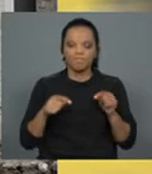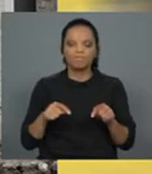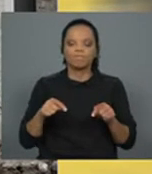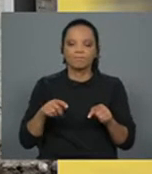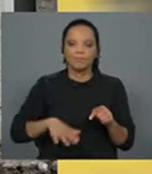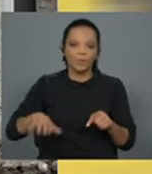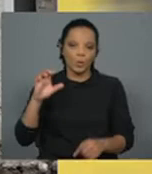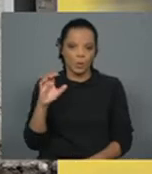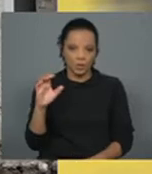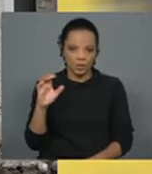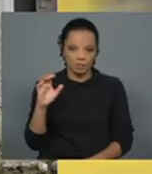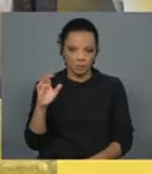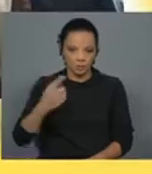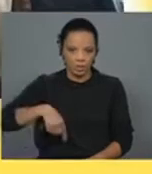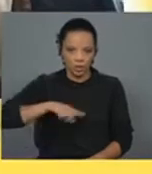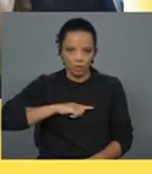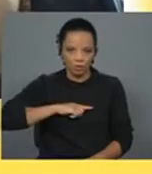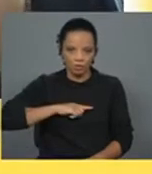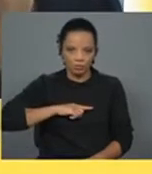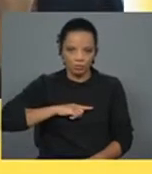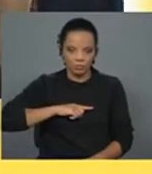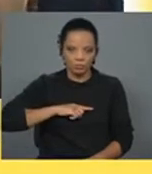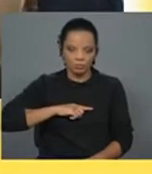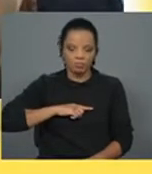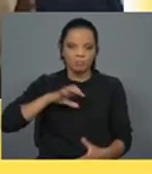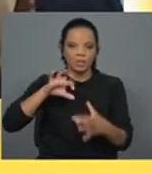continente, aprendemos com o passado?